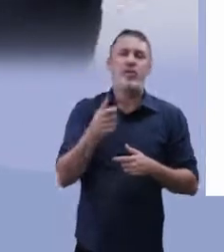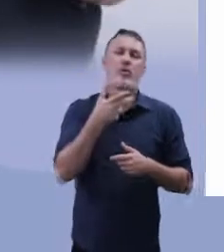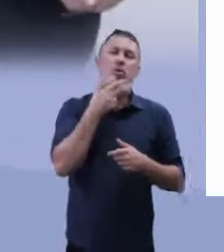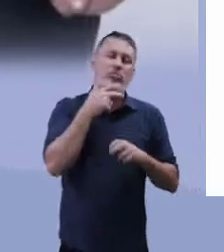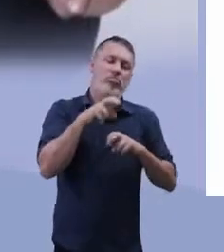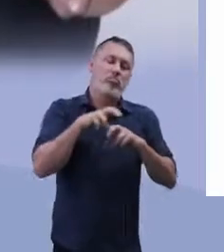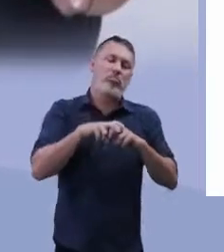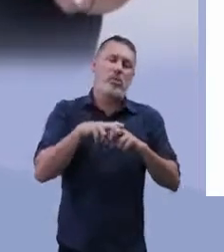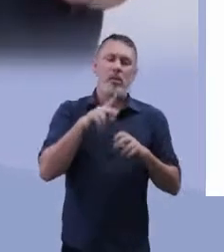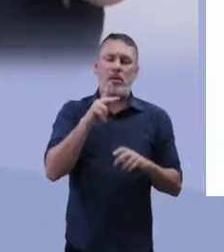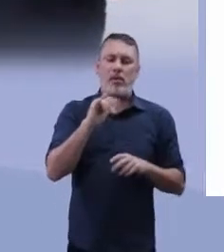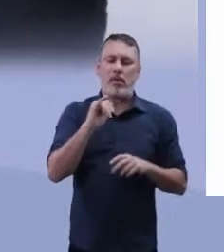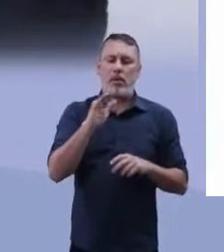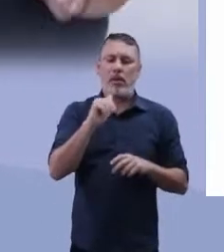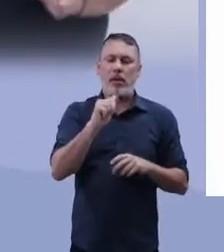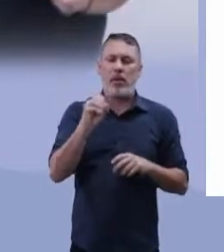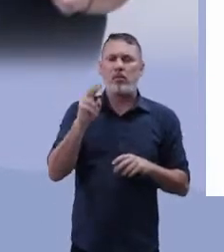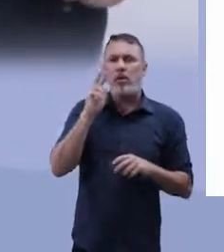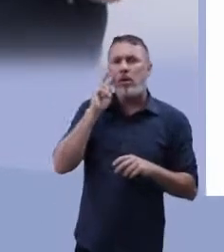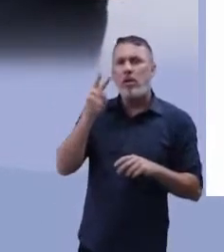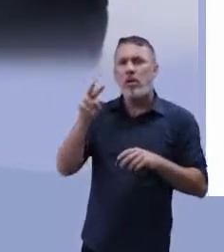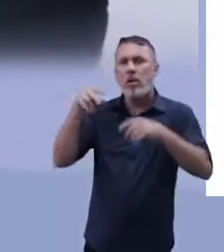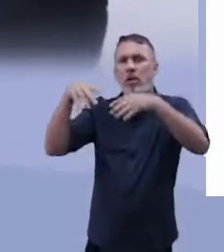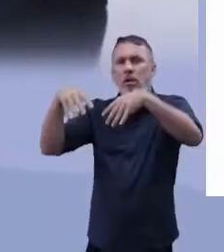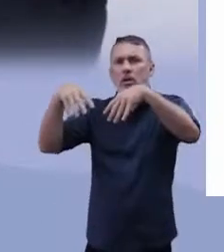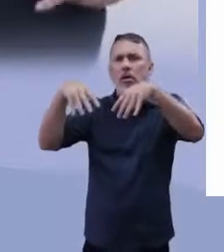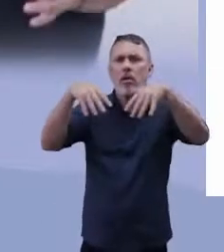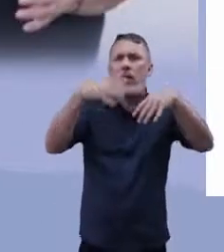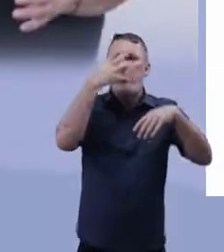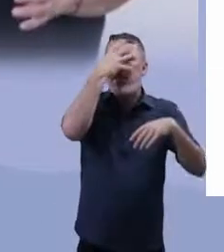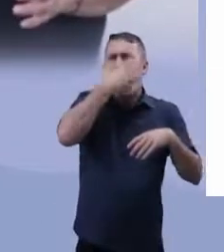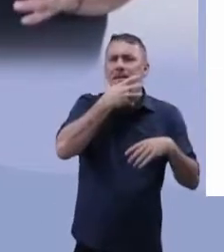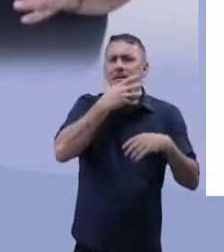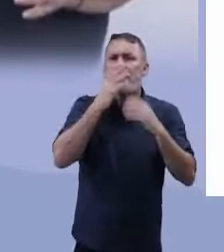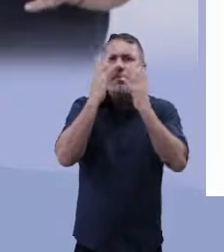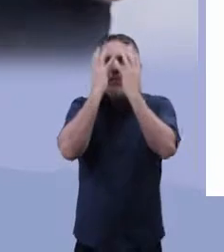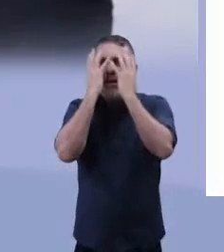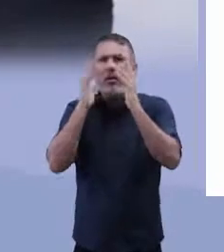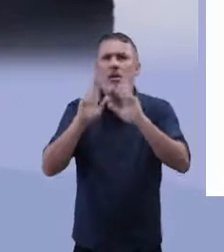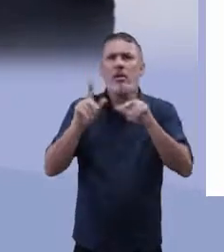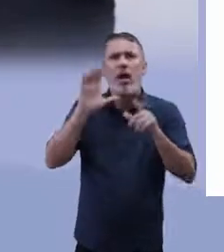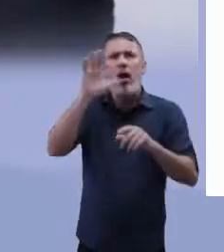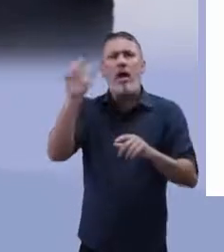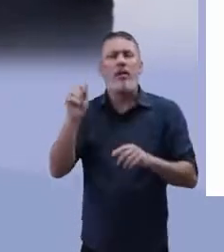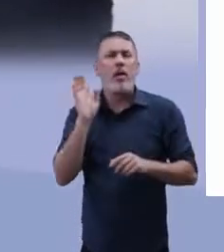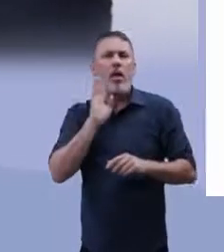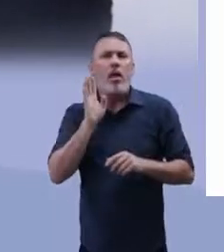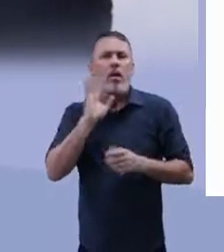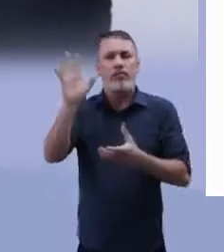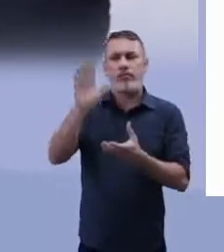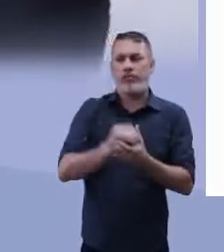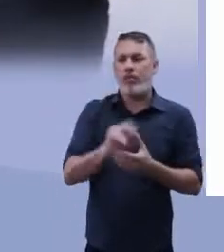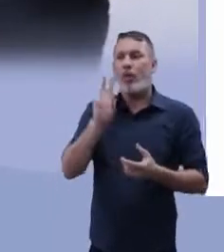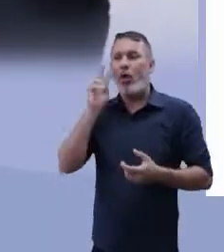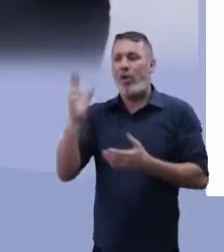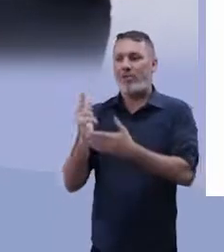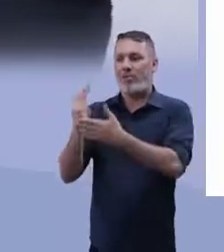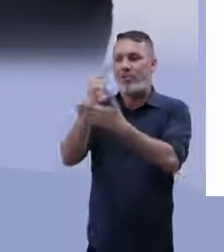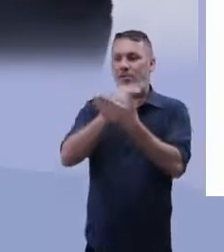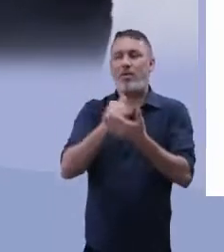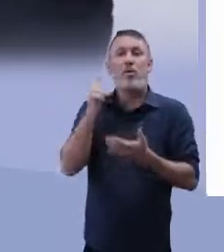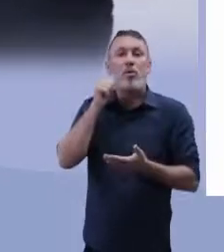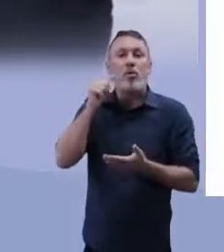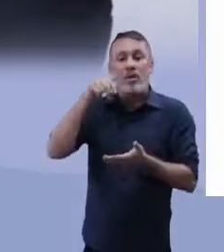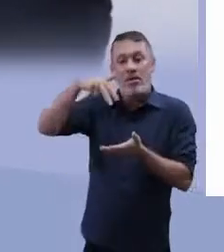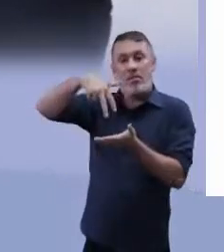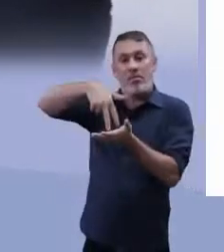ficou encantado com a doçura das máscaras e com sua simplicidade. Note que uma delas usa uma máscara africana,